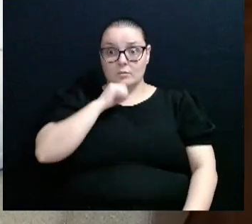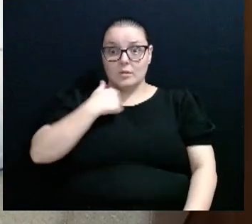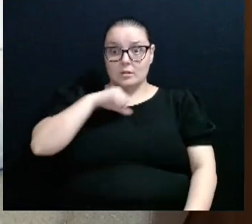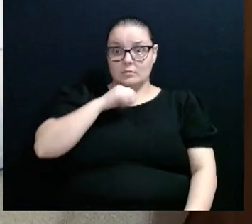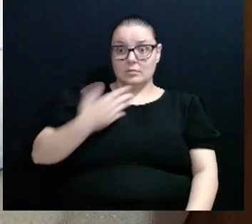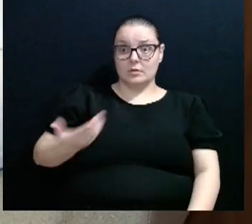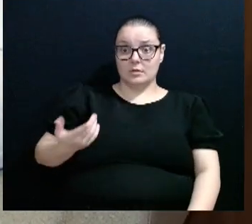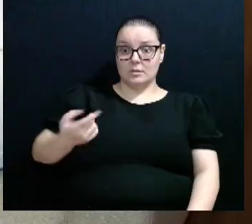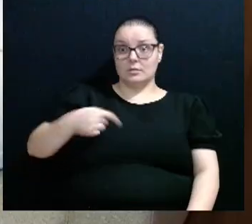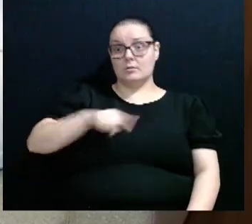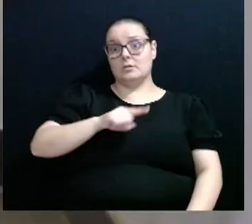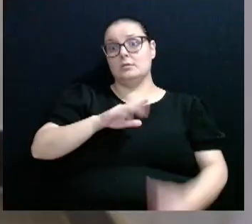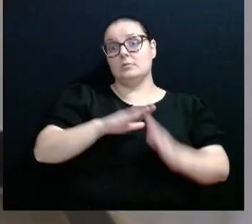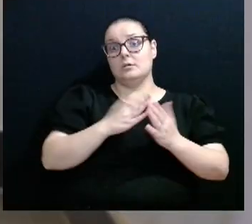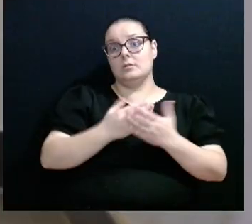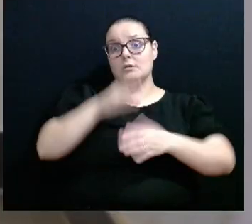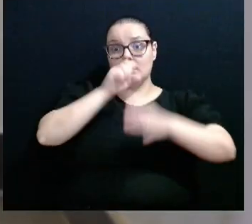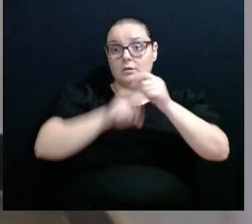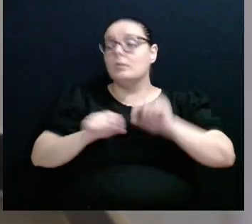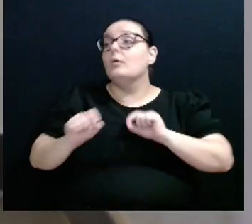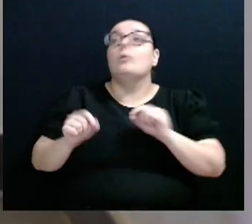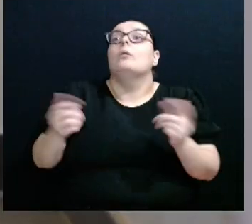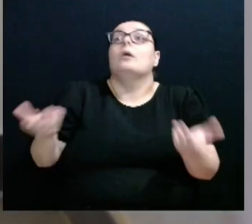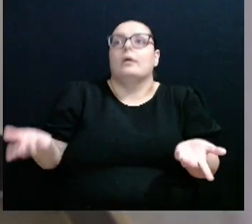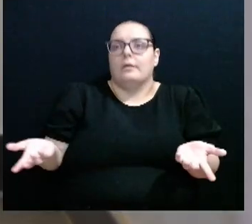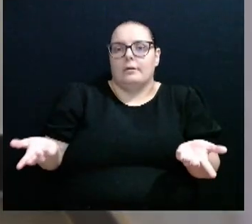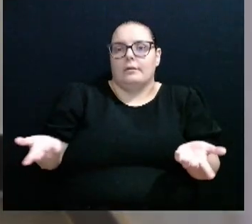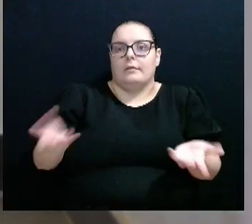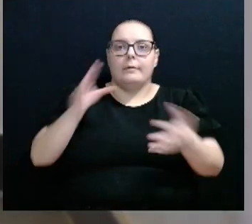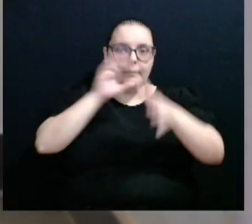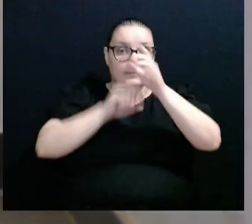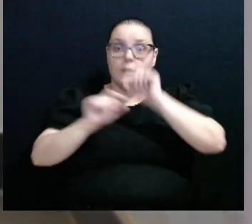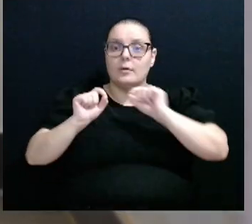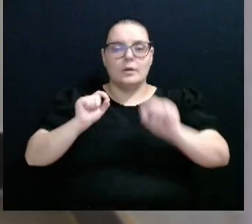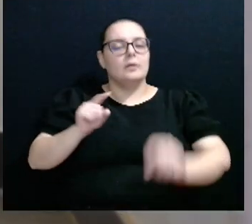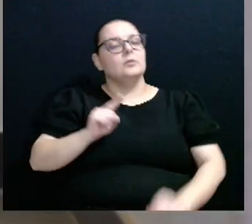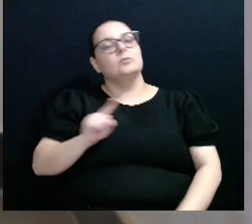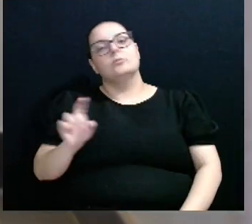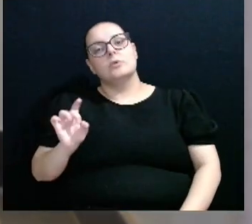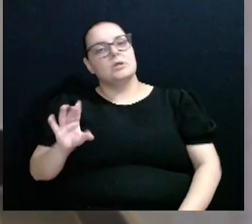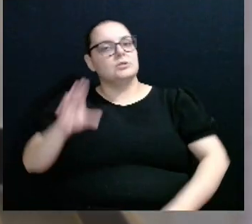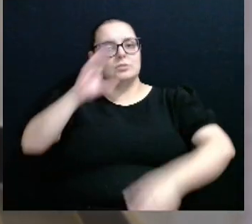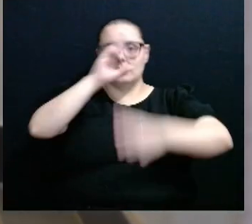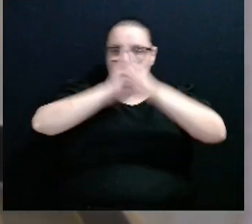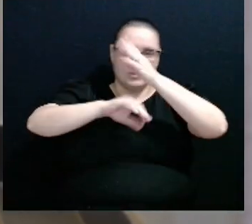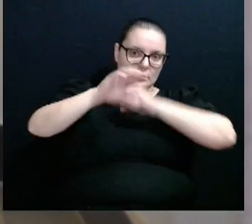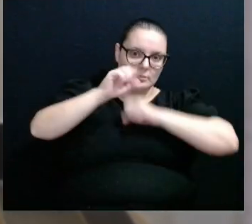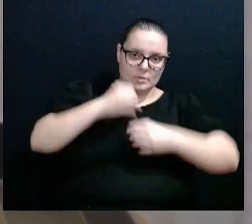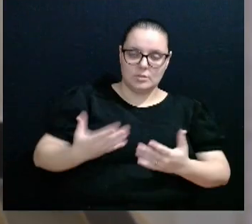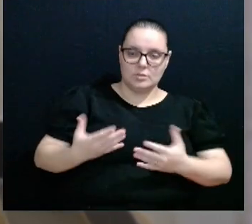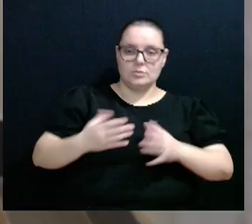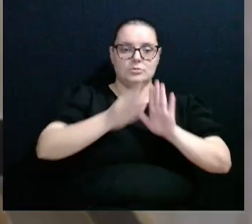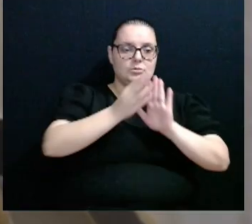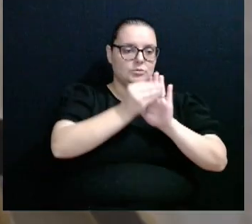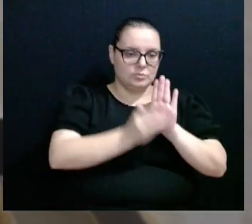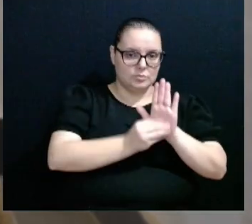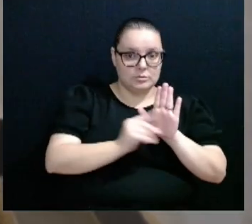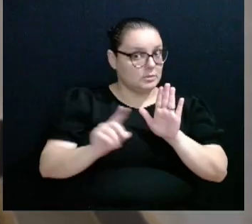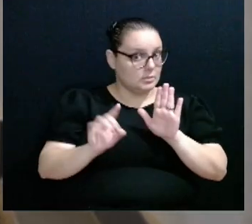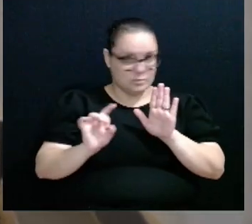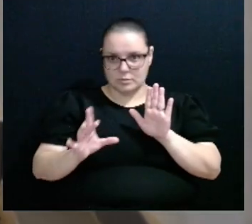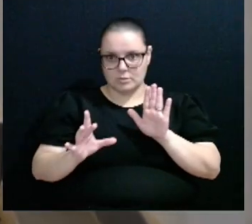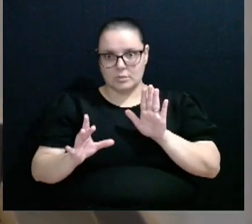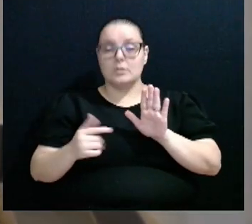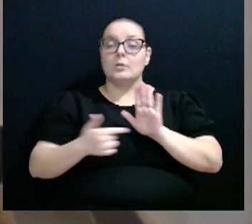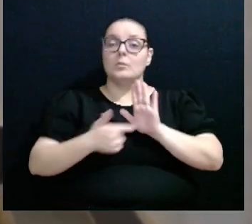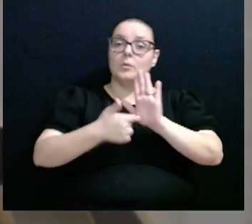aprender. Aprender o quê? Né? Então não é só um aprendizado de conteúdos. Então a gente tem que mostrar para a criança que lá ela